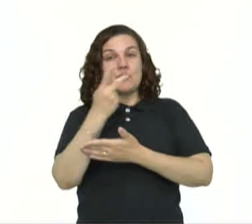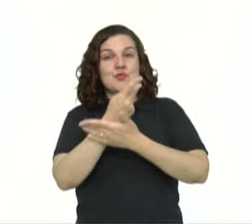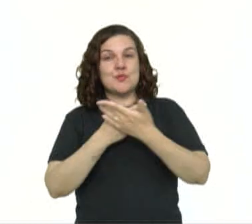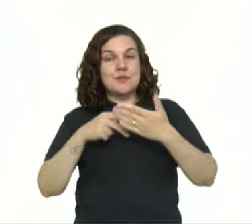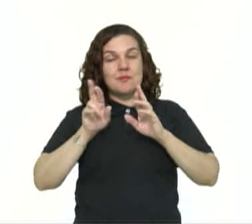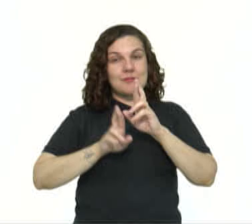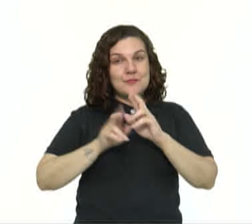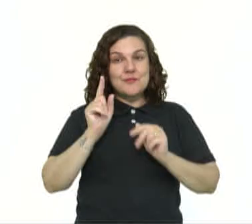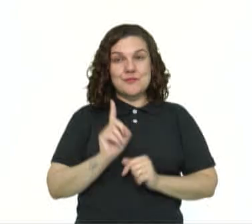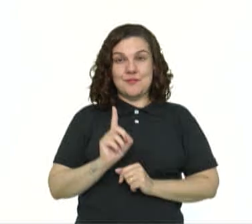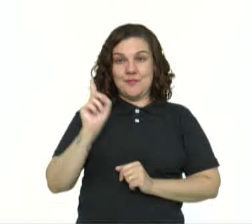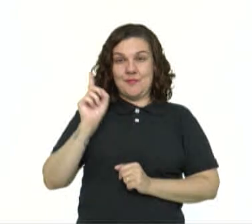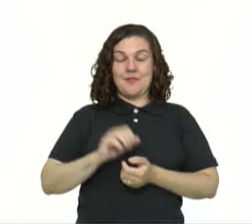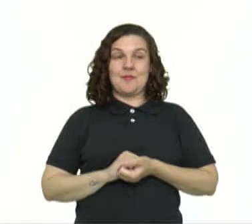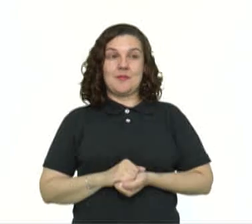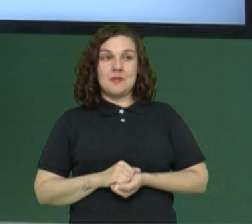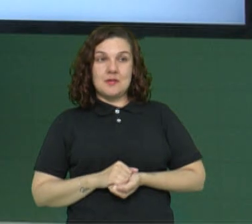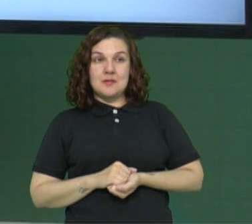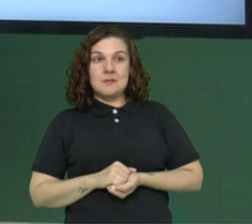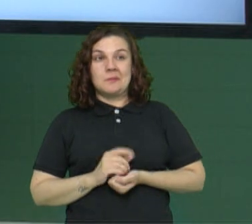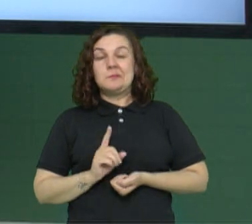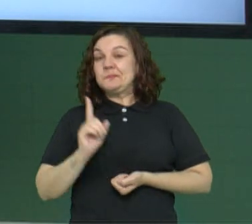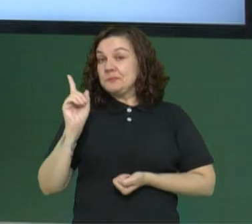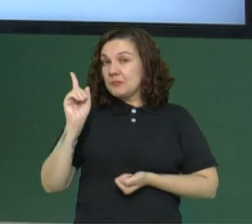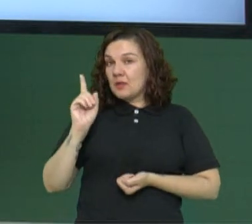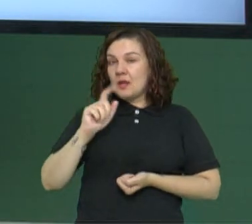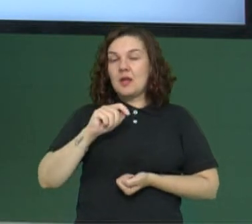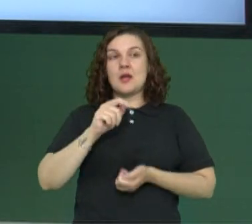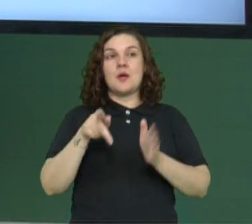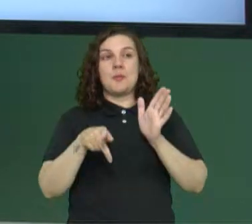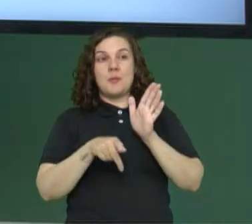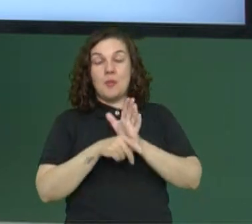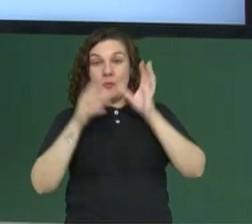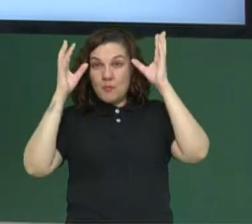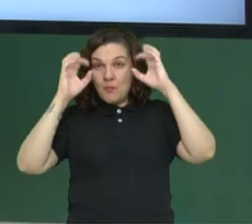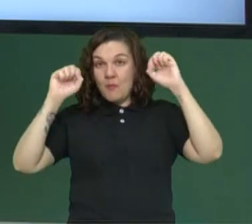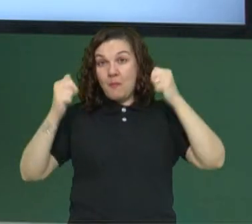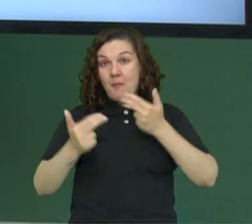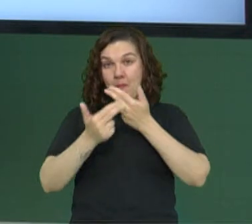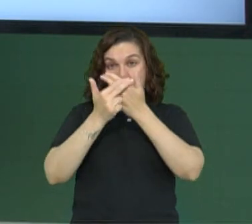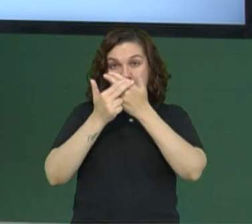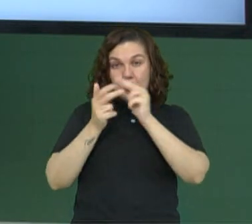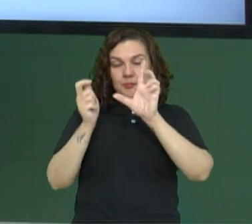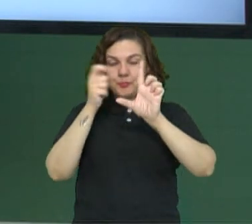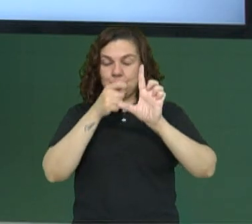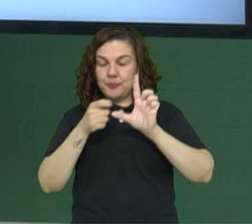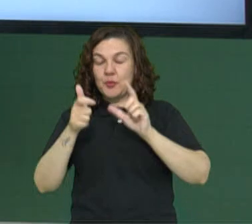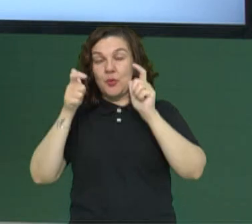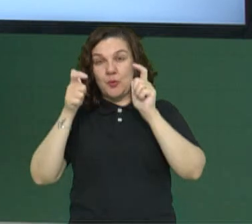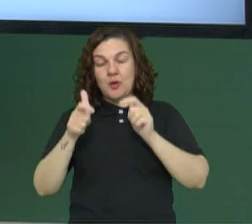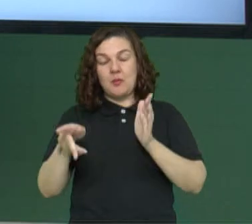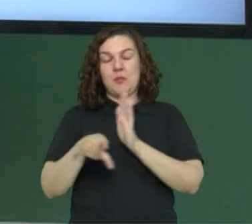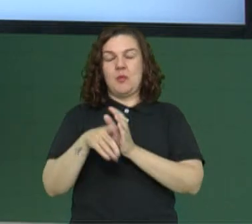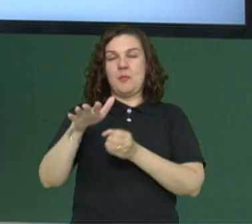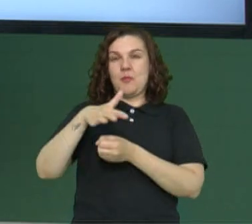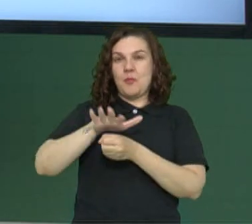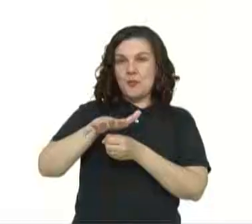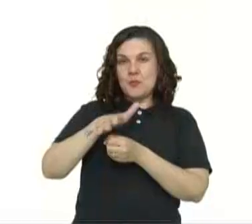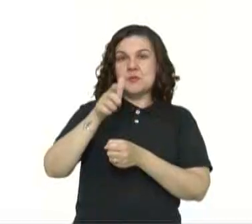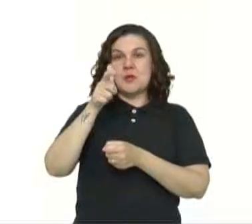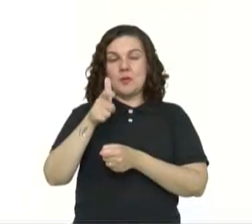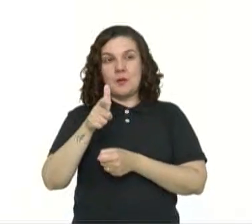glifos diferentes, tá? Então, esse aqui são os glifos maias, né? Que está no Museu do